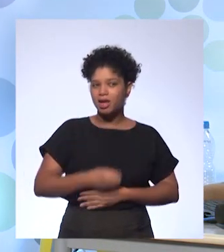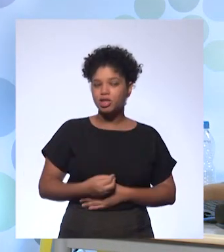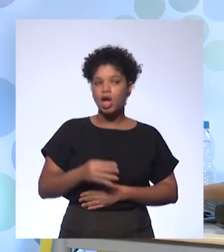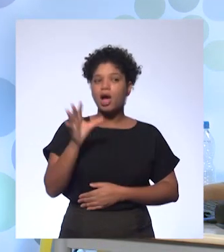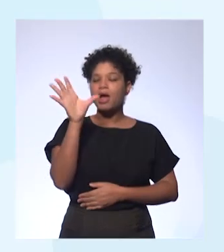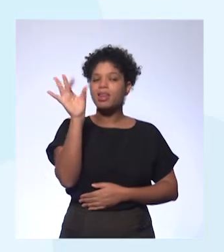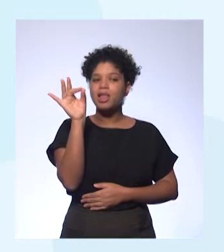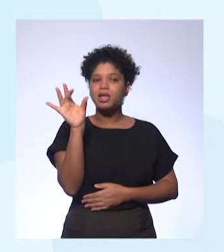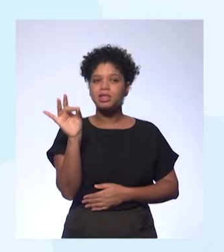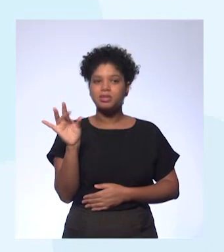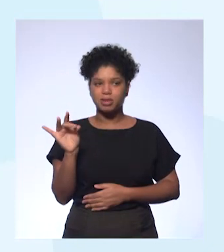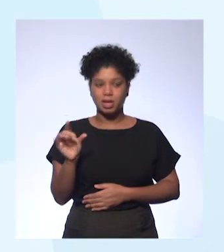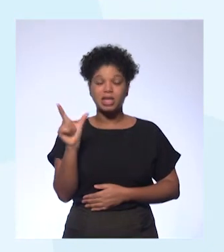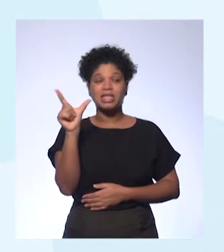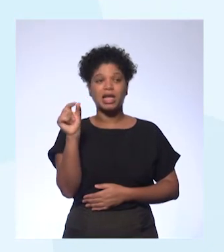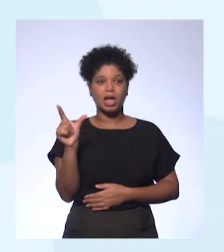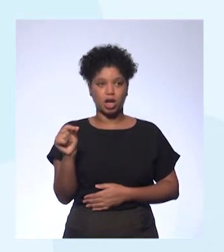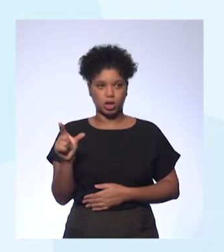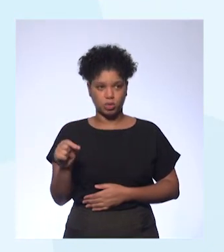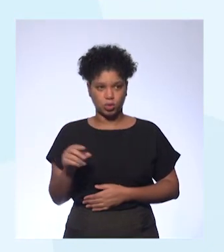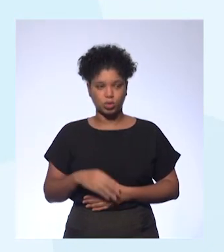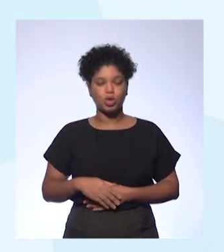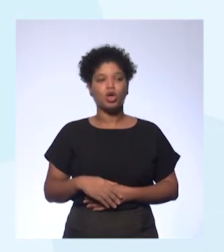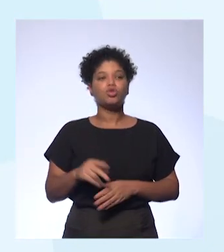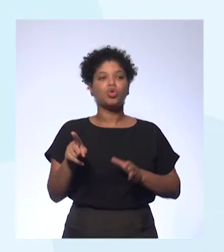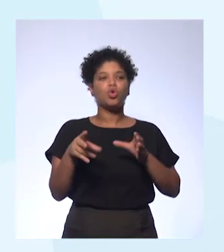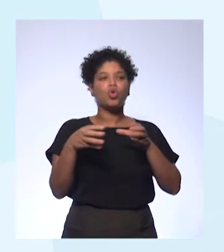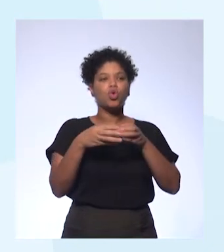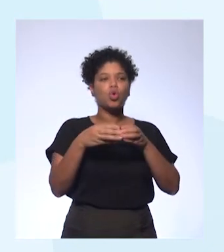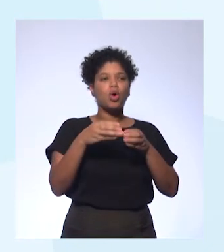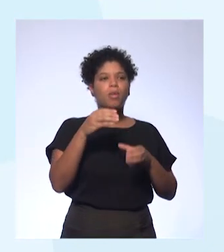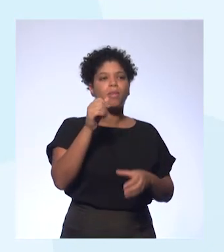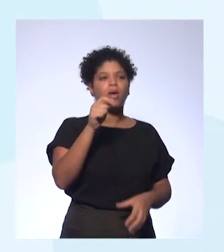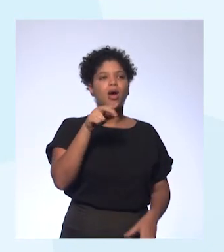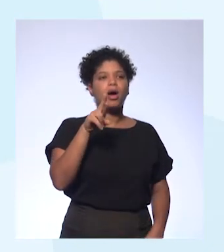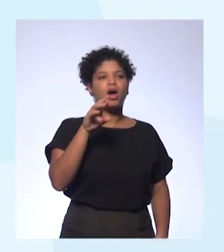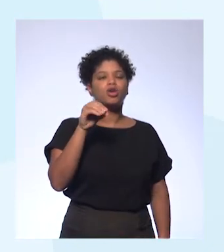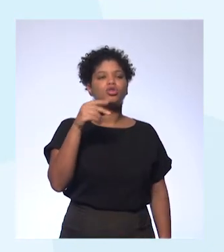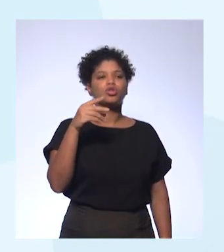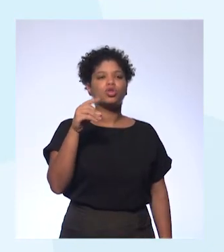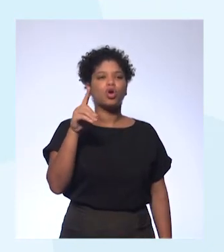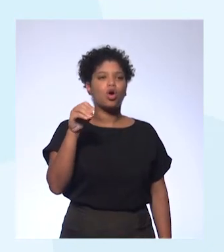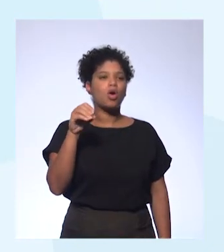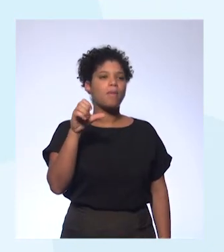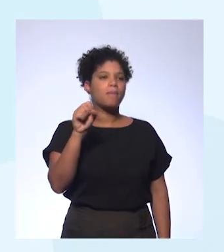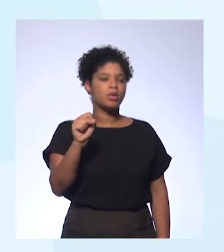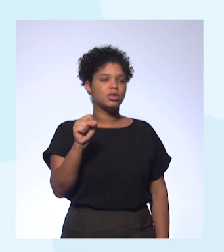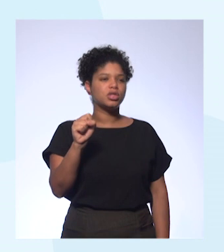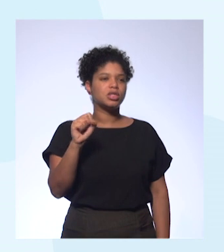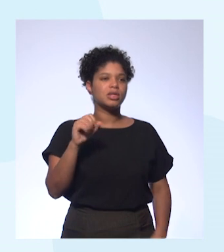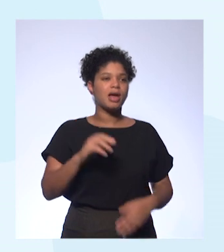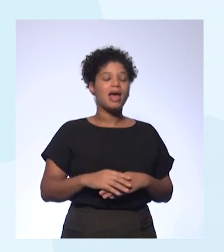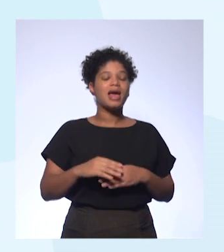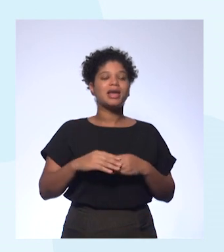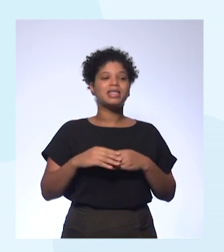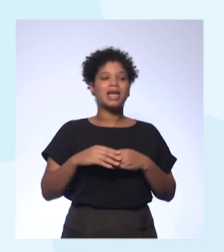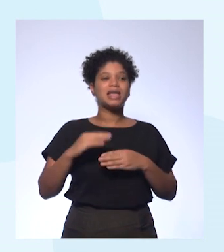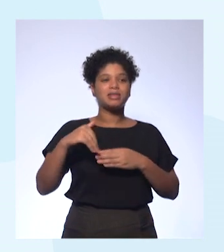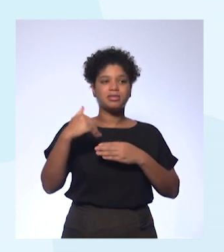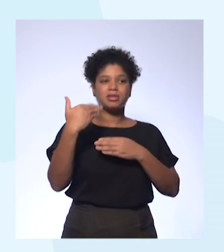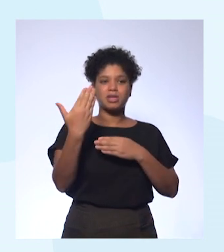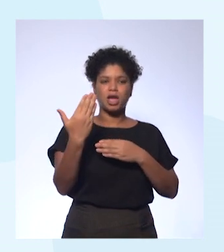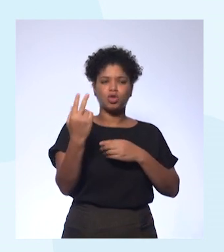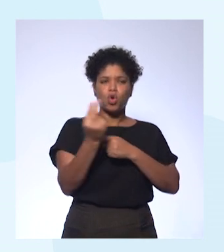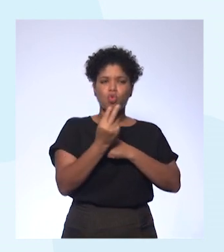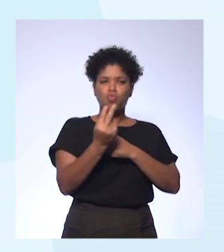dos artrópodes são externos e formados por quitina, que confere rigidez e